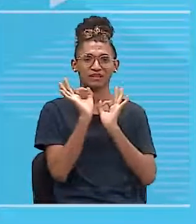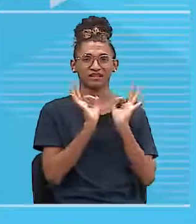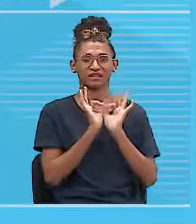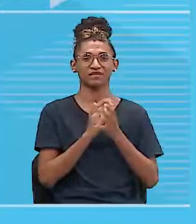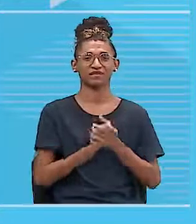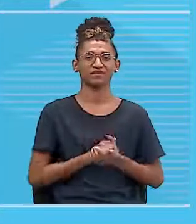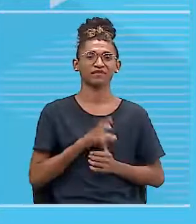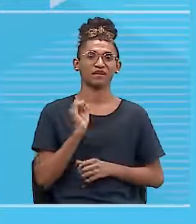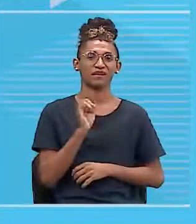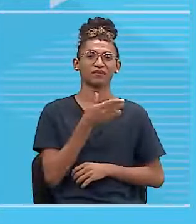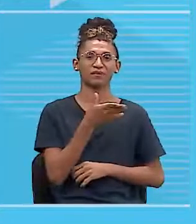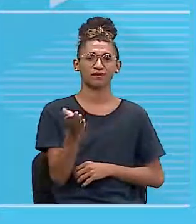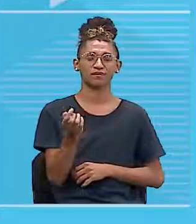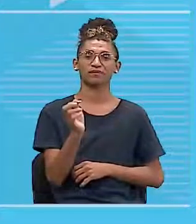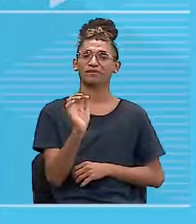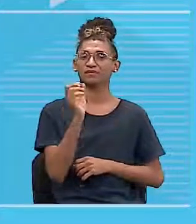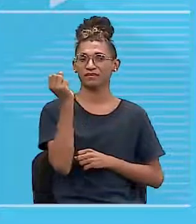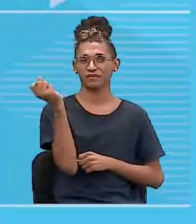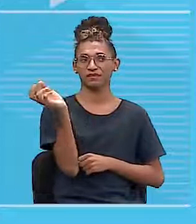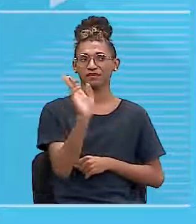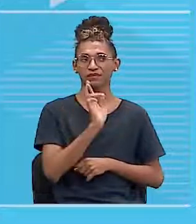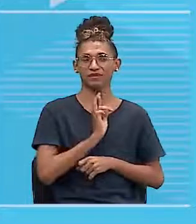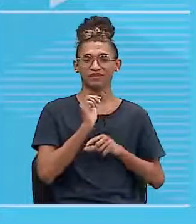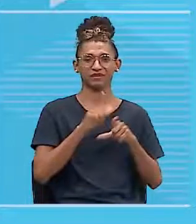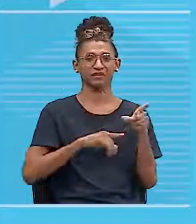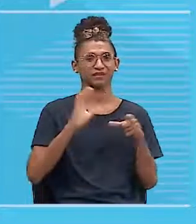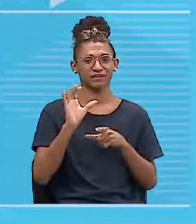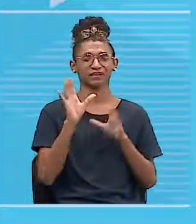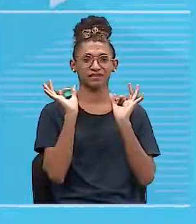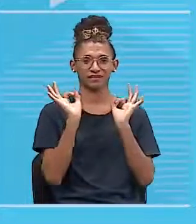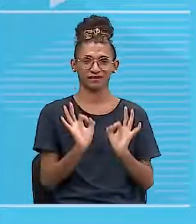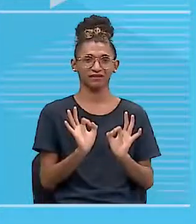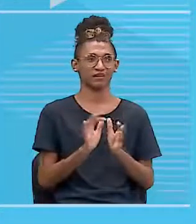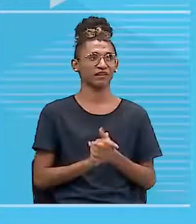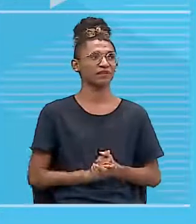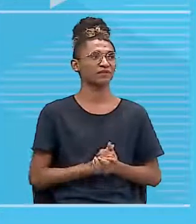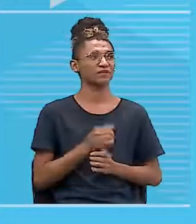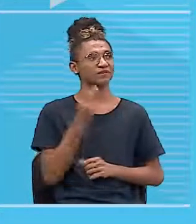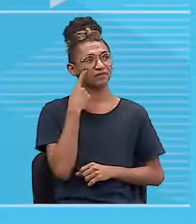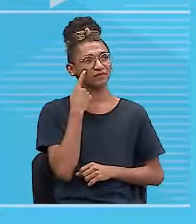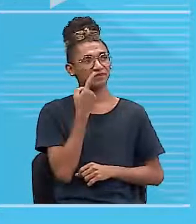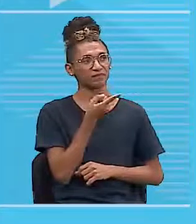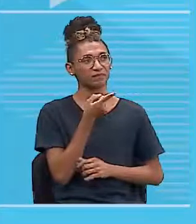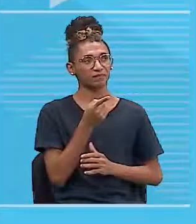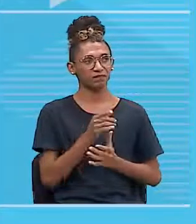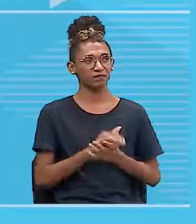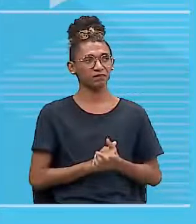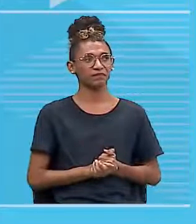se vocês estão dizendo que a letra c é a letra C bebê olha o que diz na letra C galerinha